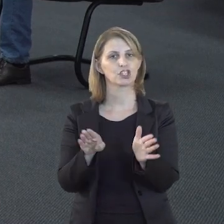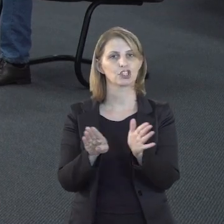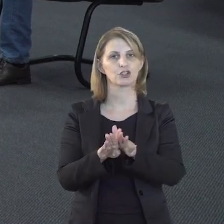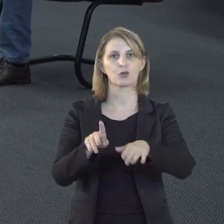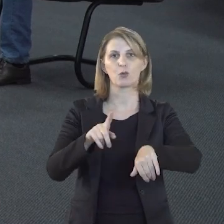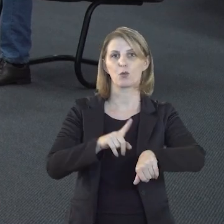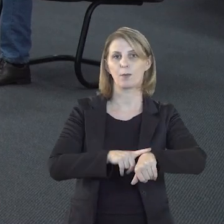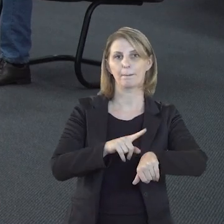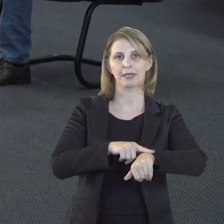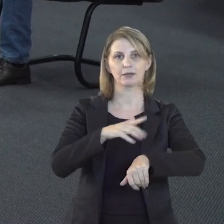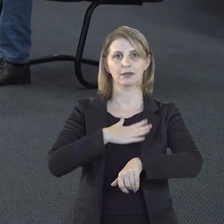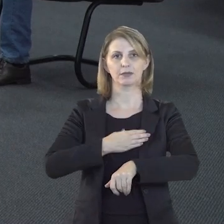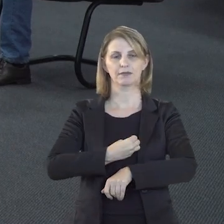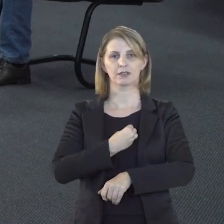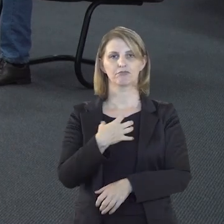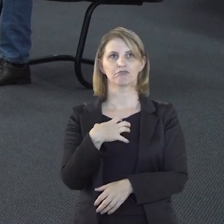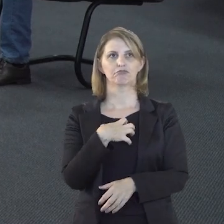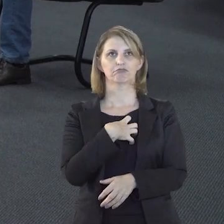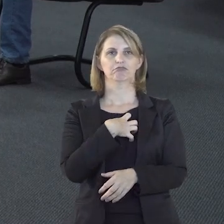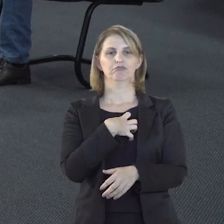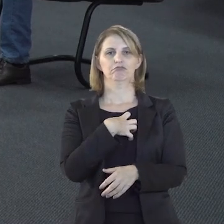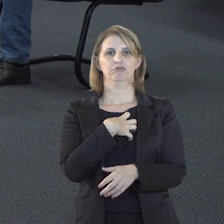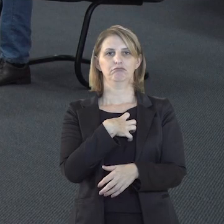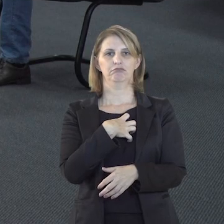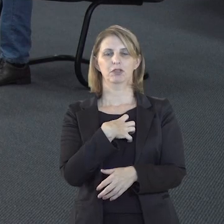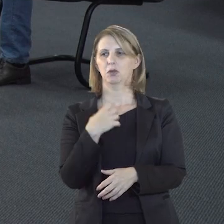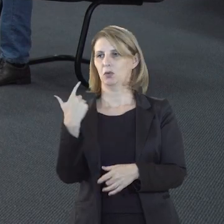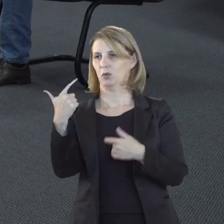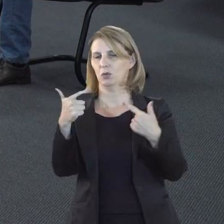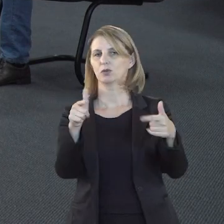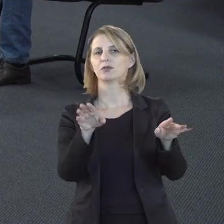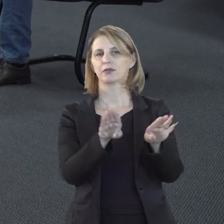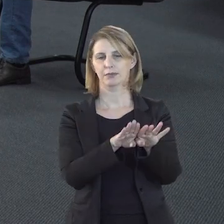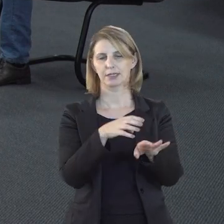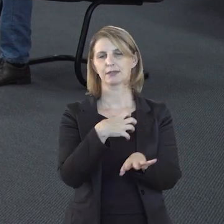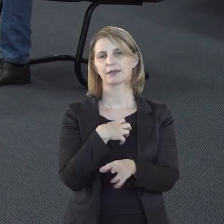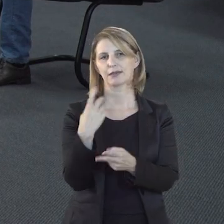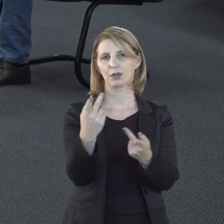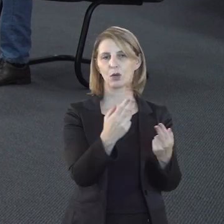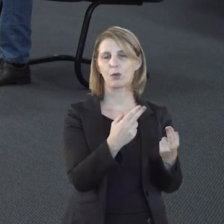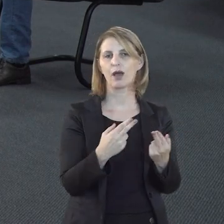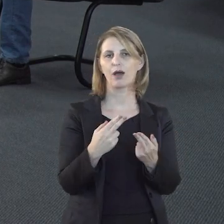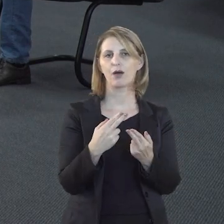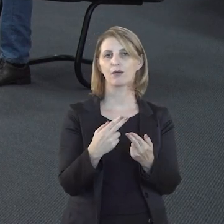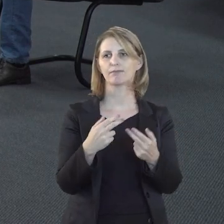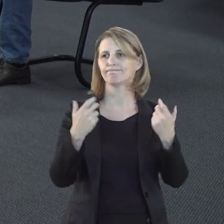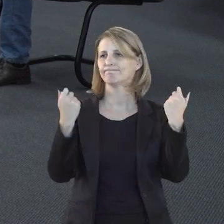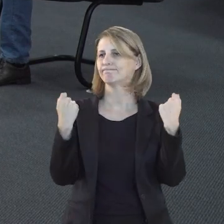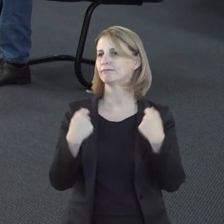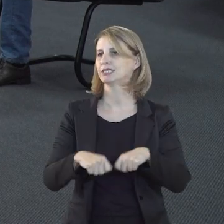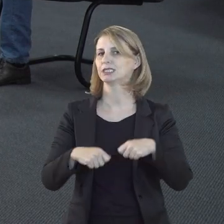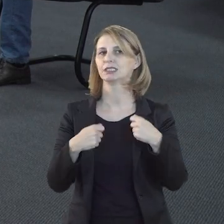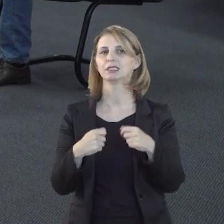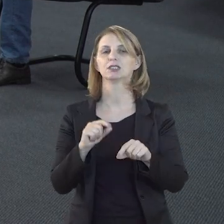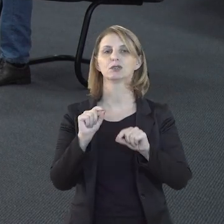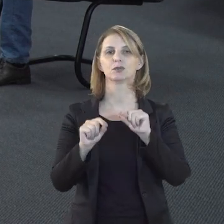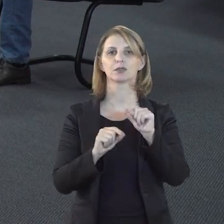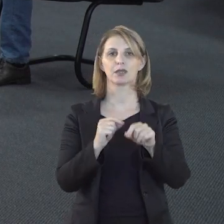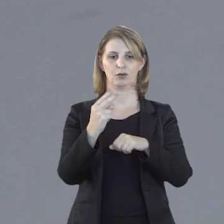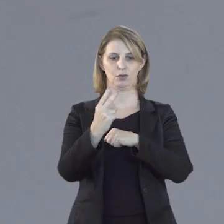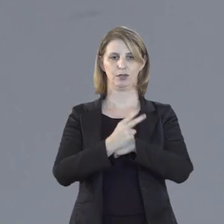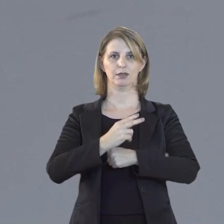E realmente chegou um determinado momento que eu senti, que talvez muitos colegas também sentem, né,